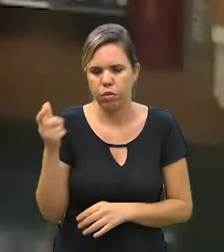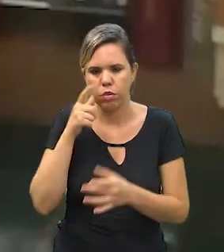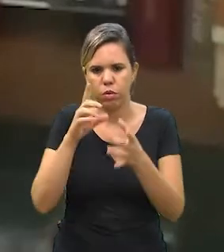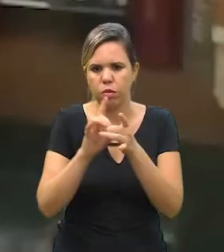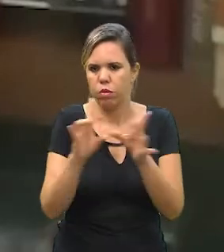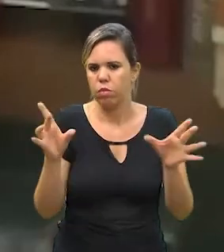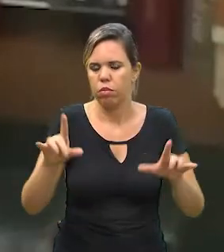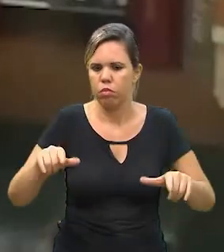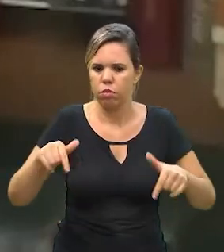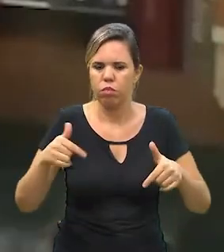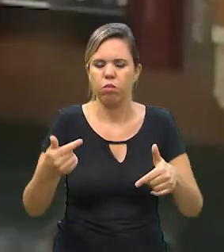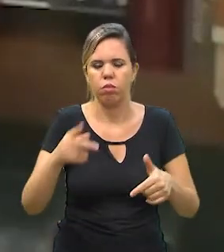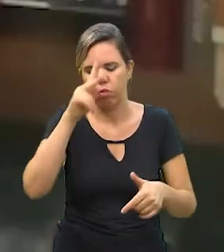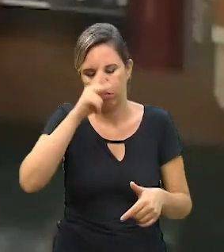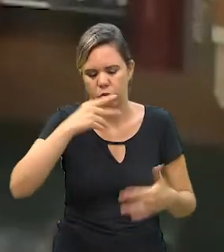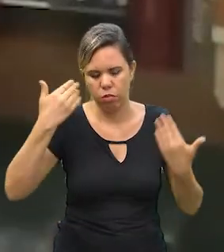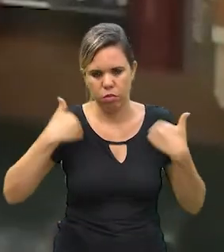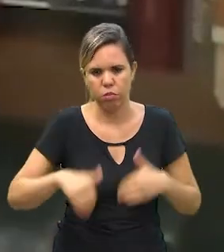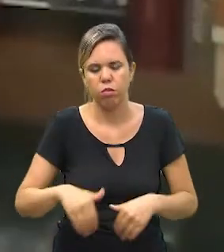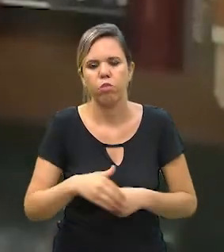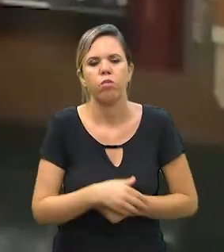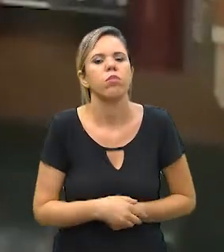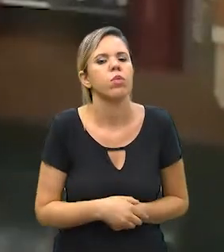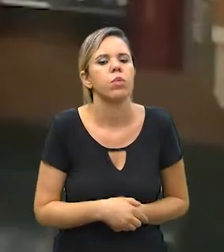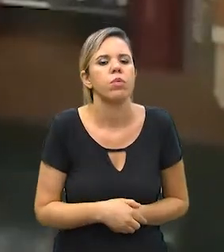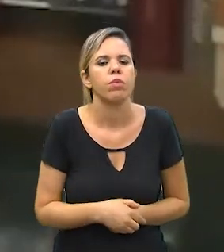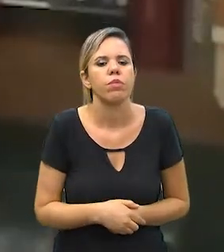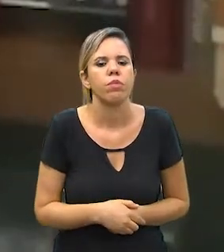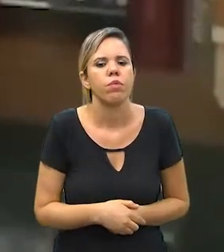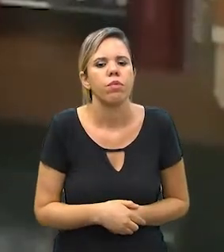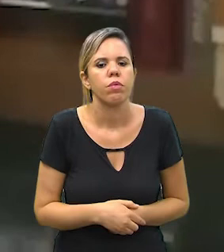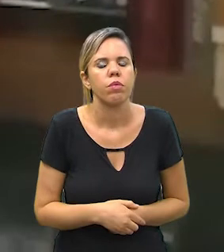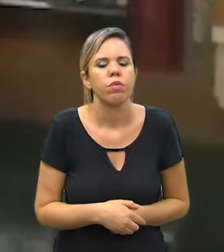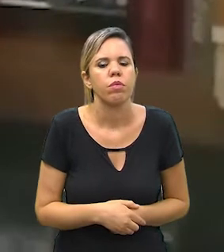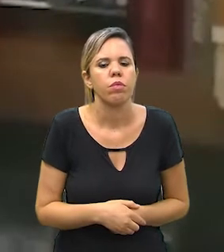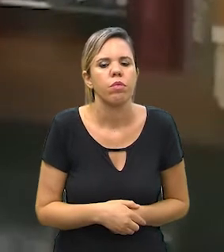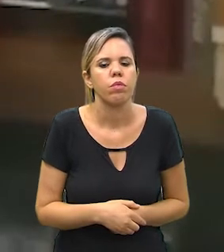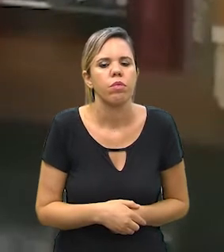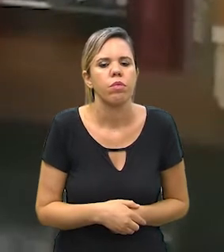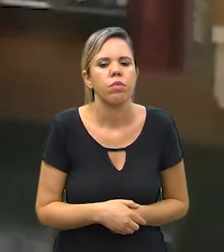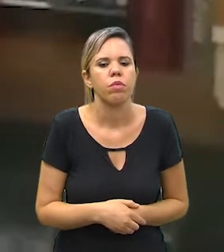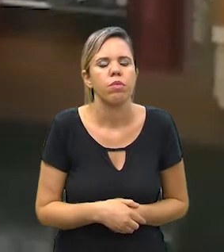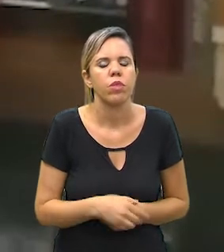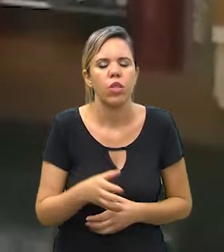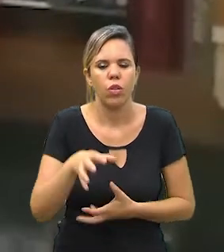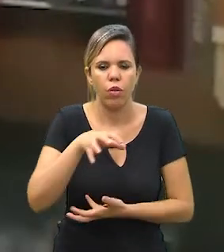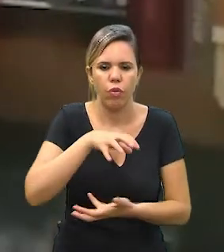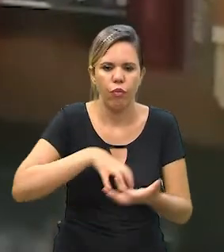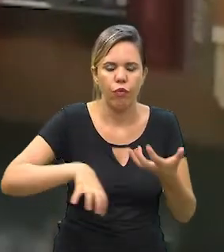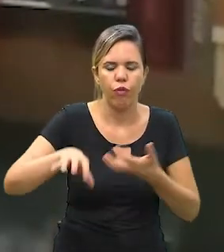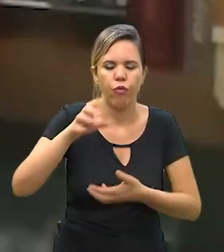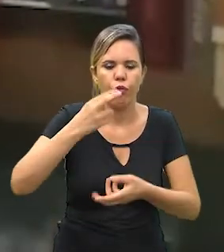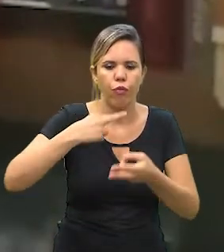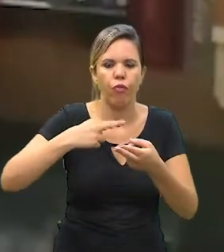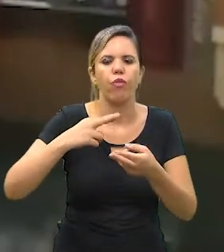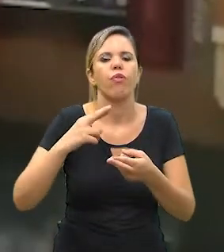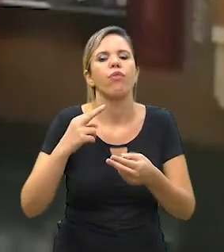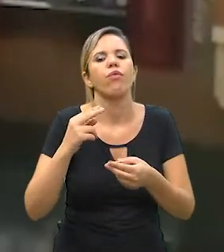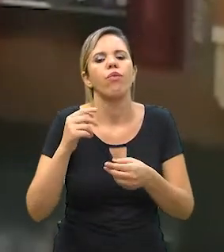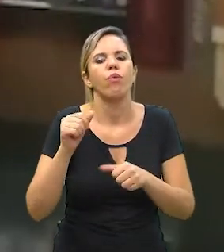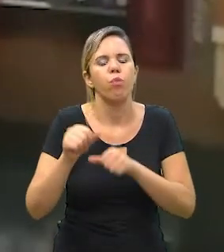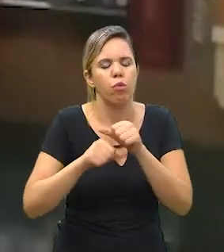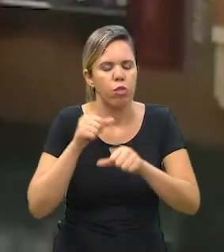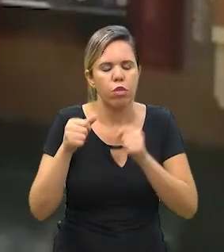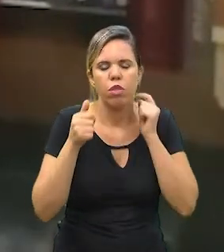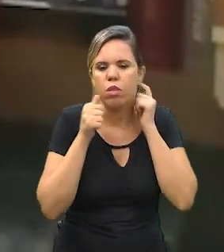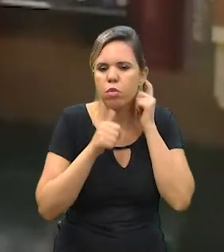de se apoderar do seu próprio corpo, né? Então, participaram dessa revolução no sentido de empoderamento